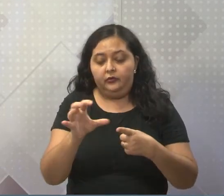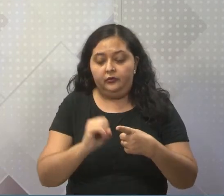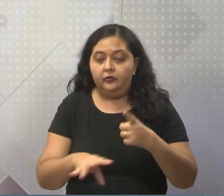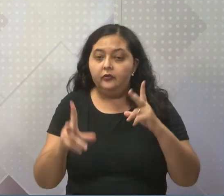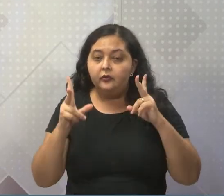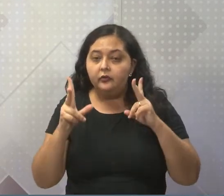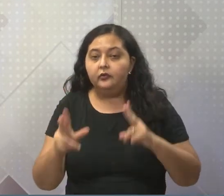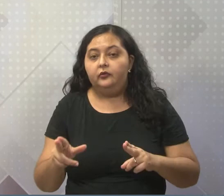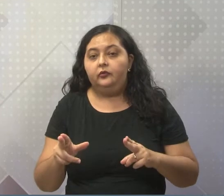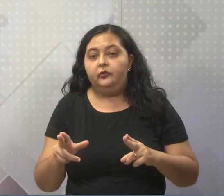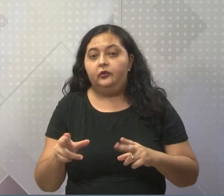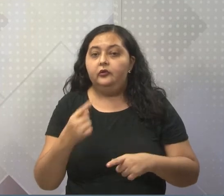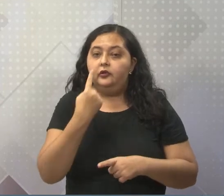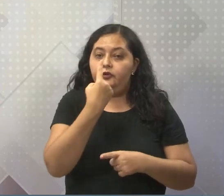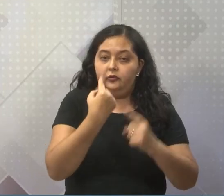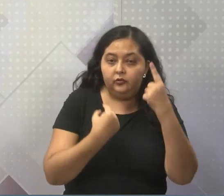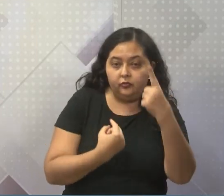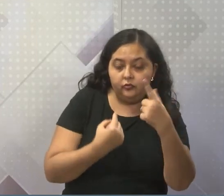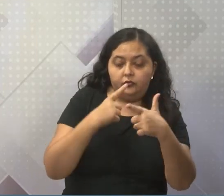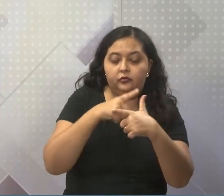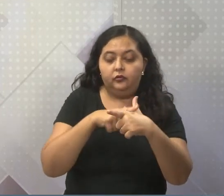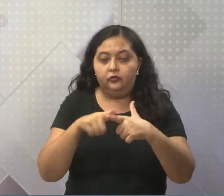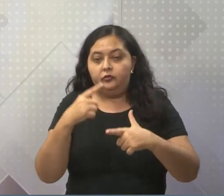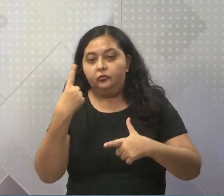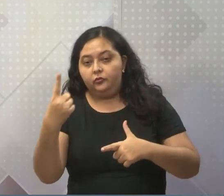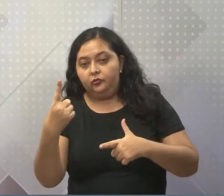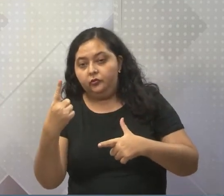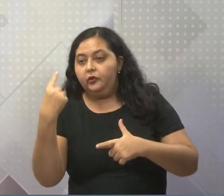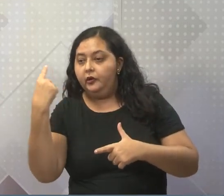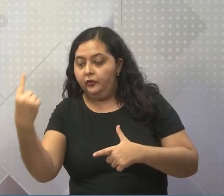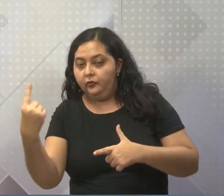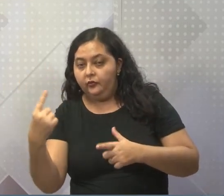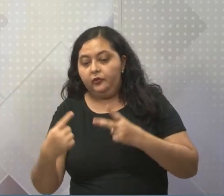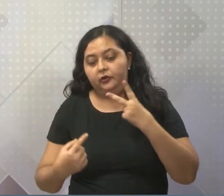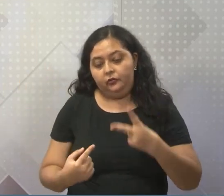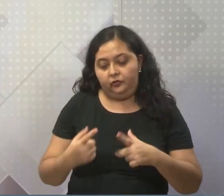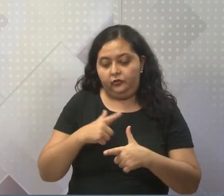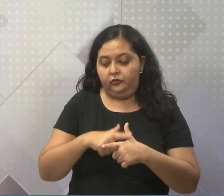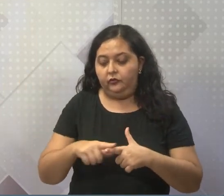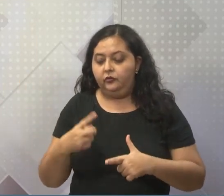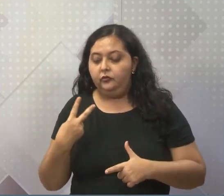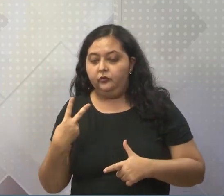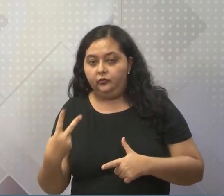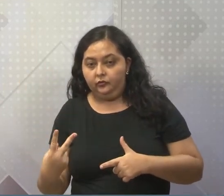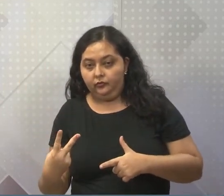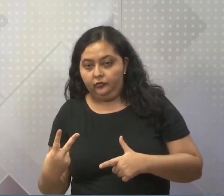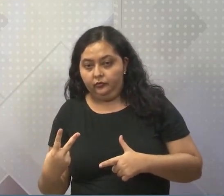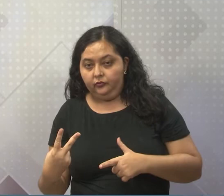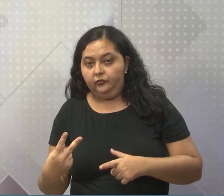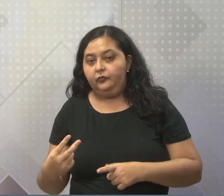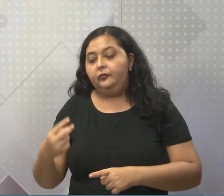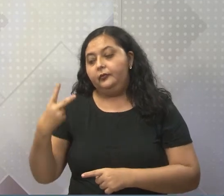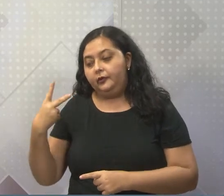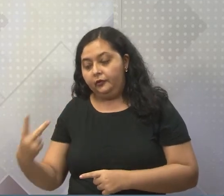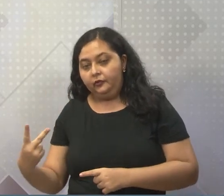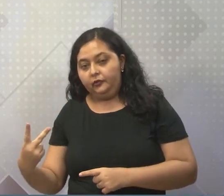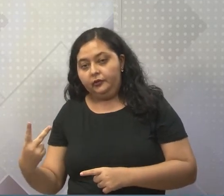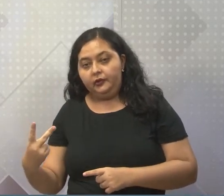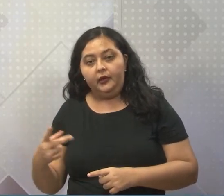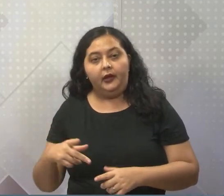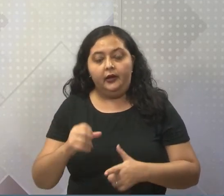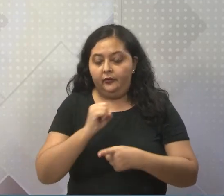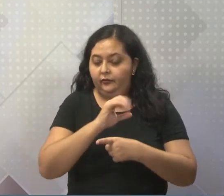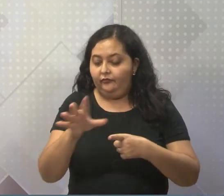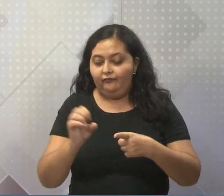já que 1 dividido por 1 é 1 e 2 dividido por 1 é 2. Então seria a mesma. Eu não conseguiria uma